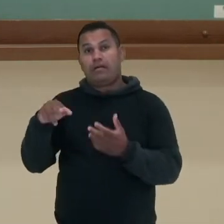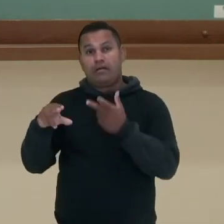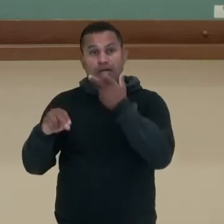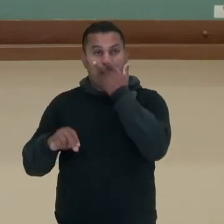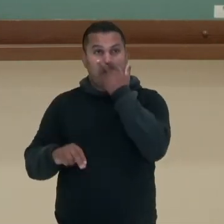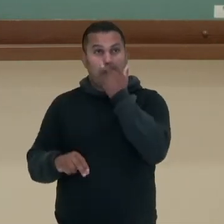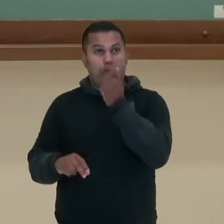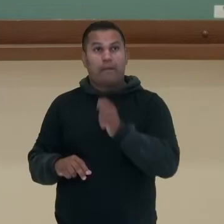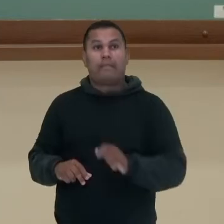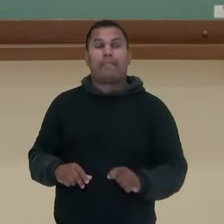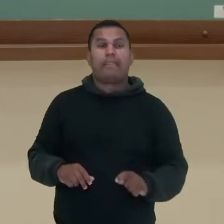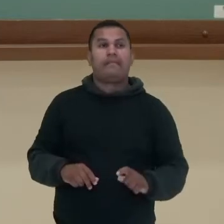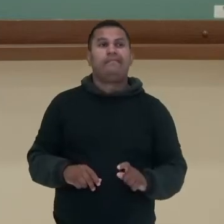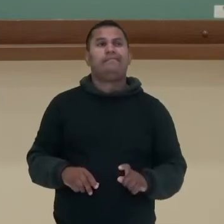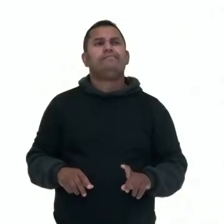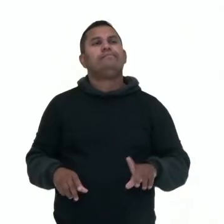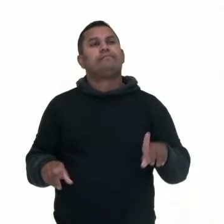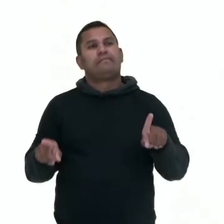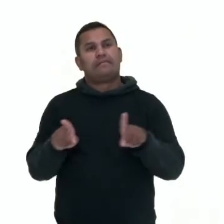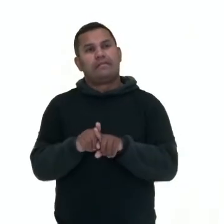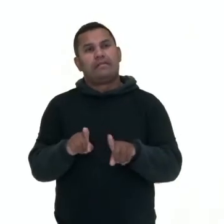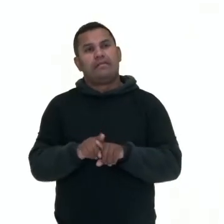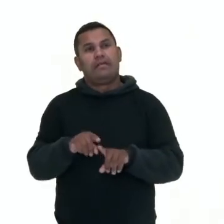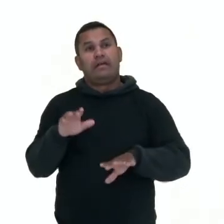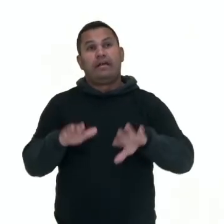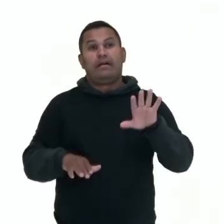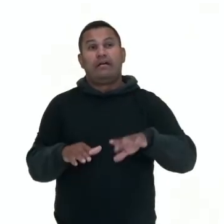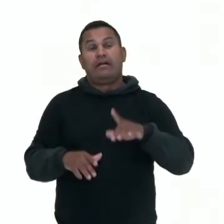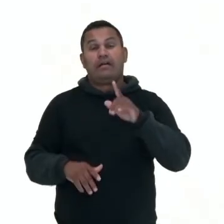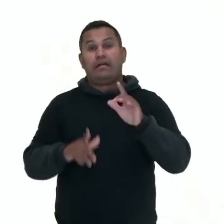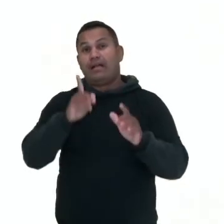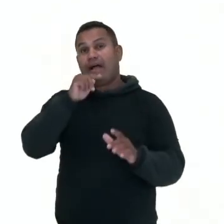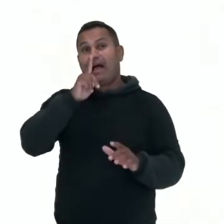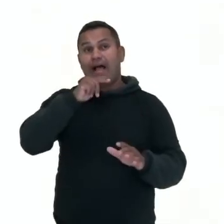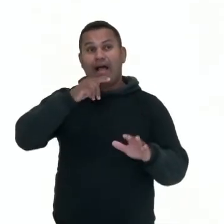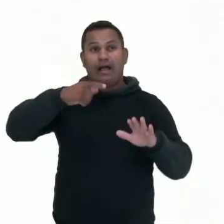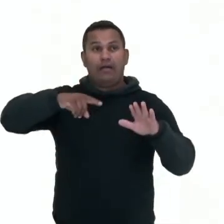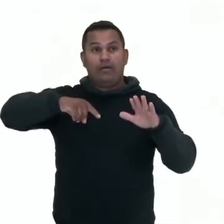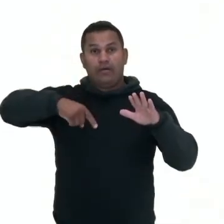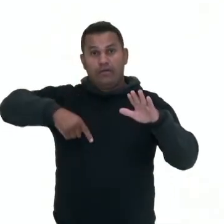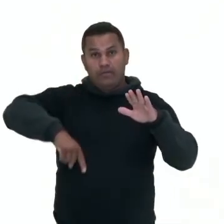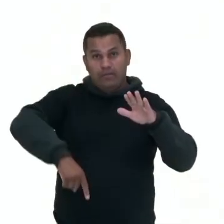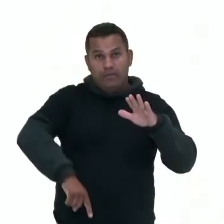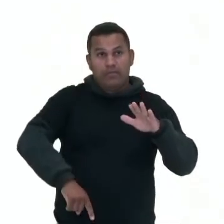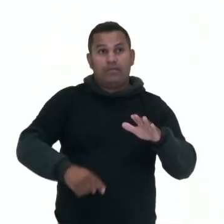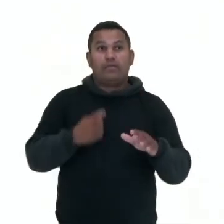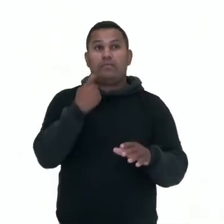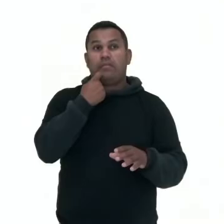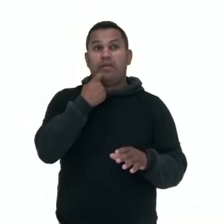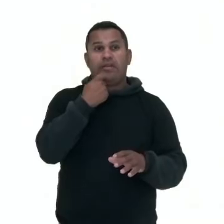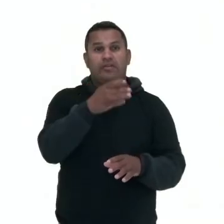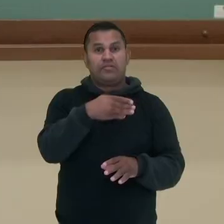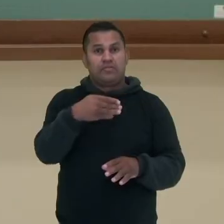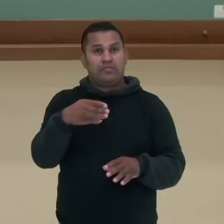quando eu altero a vegetação, quando eu altero a vida marinha, eu tenho interferência no ciclo do